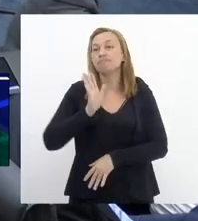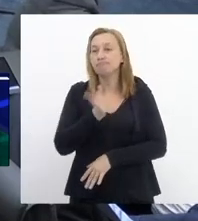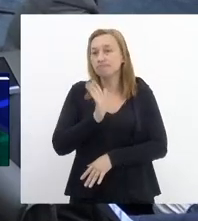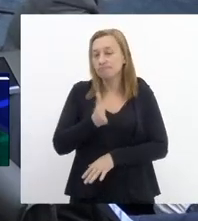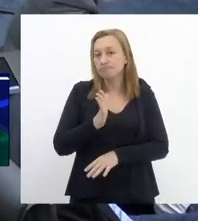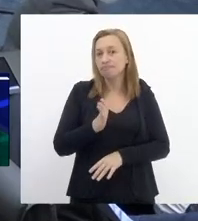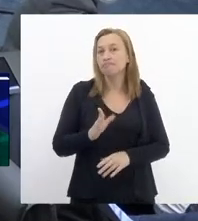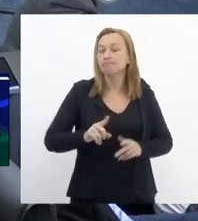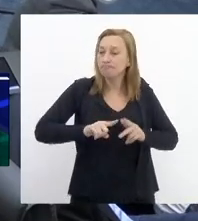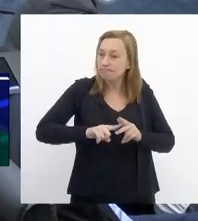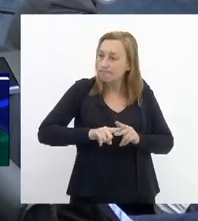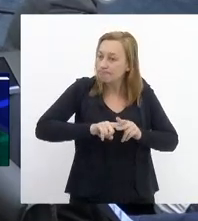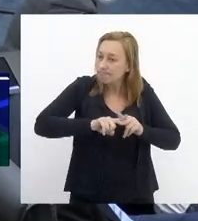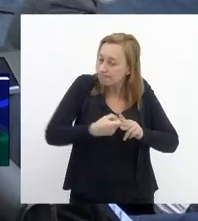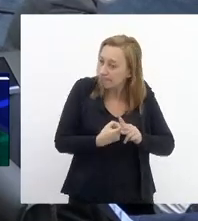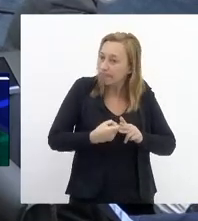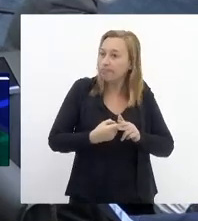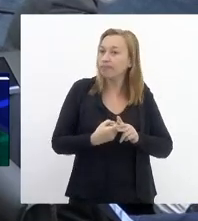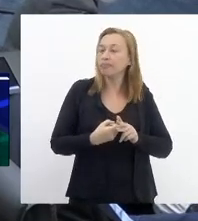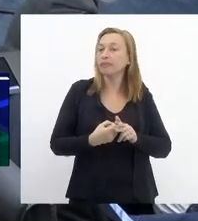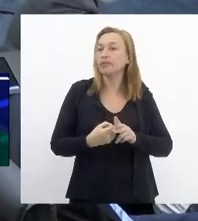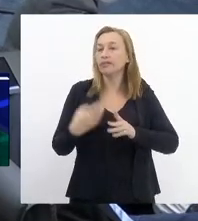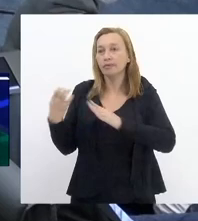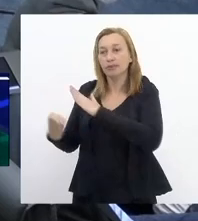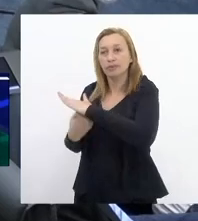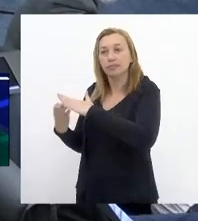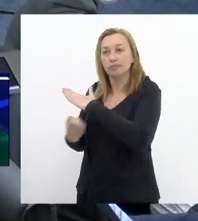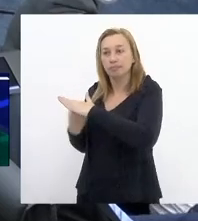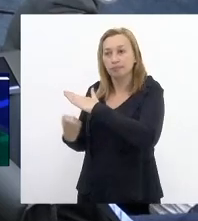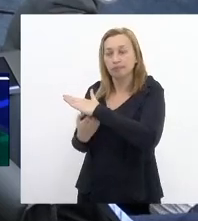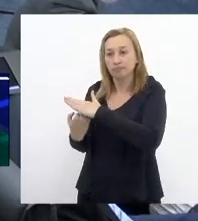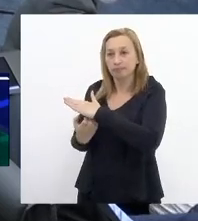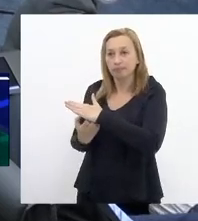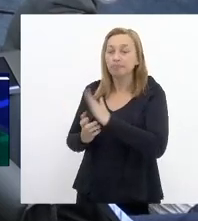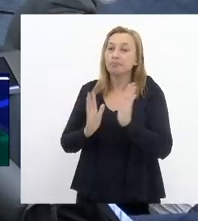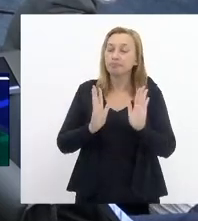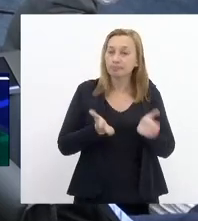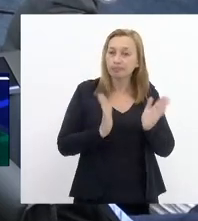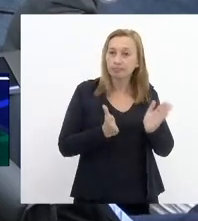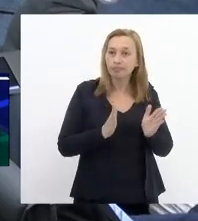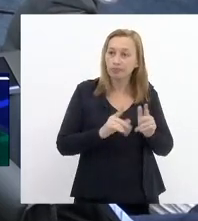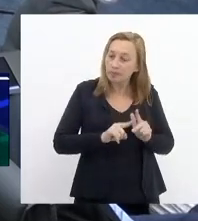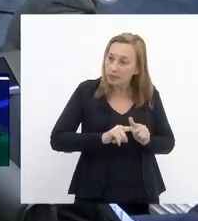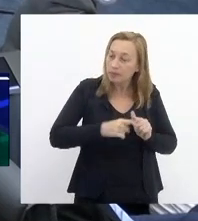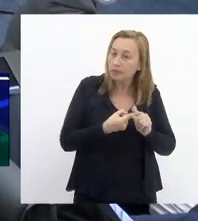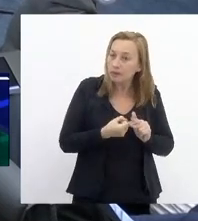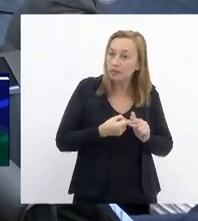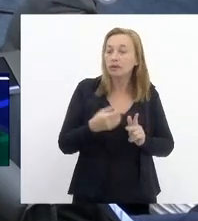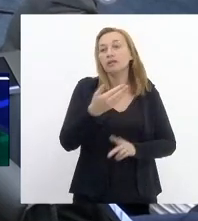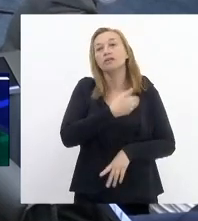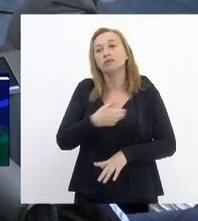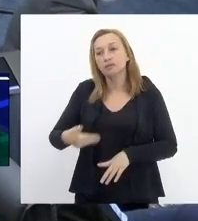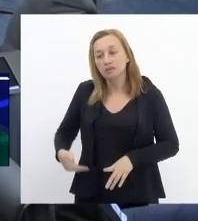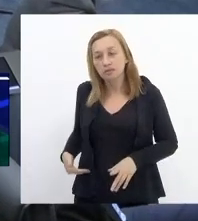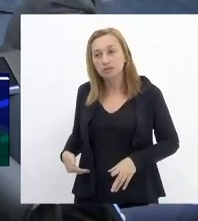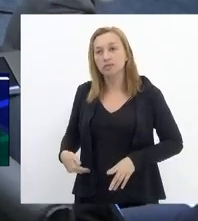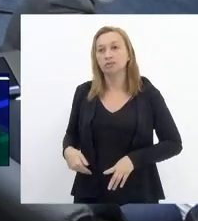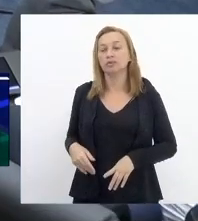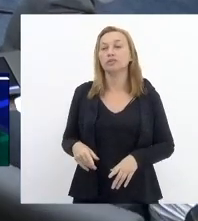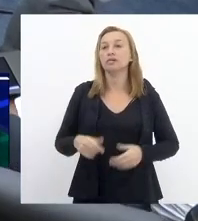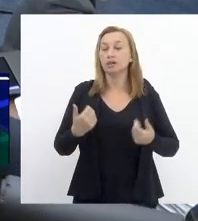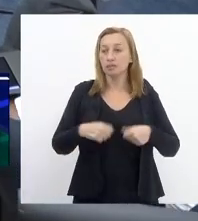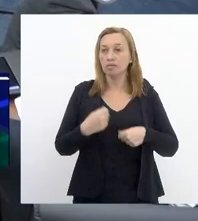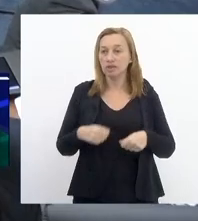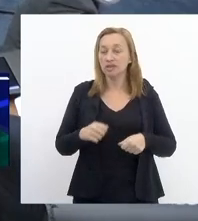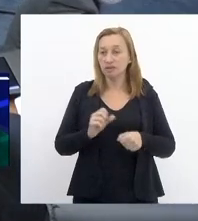apertou o parafuso do lado empresarial, né? Estamos apertando o parafuso do lado governamental, porque o nosso governo tem que